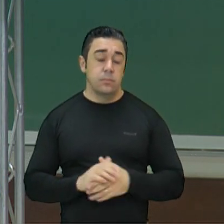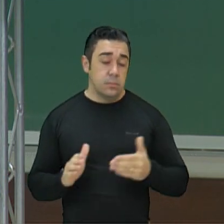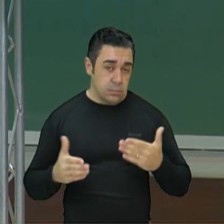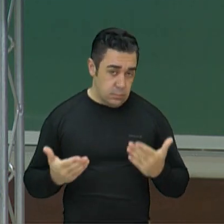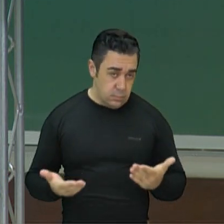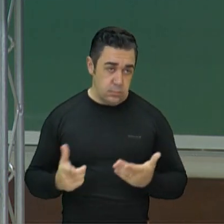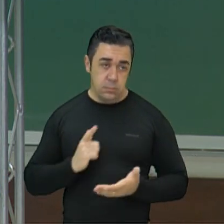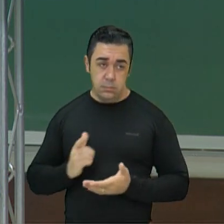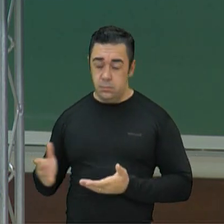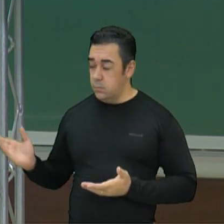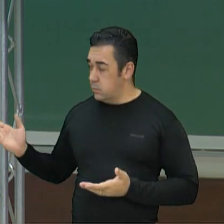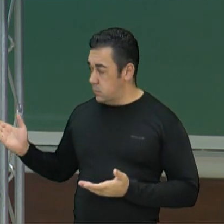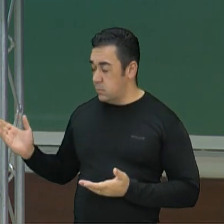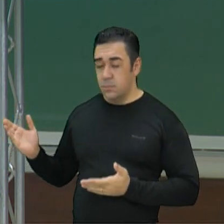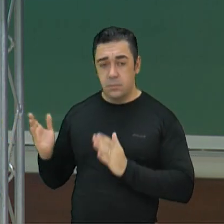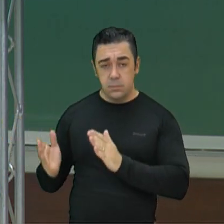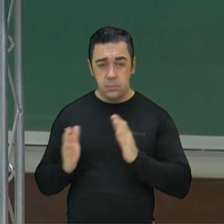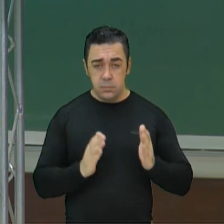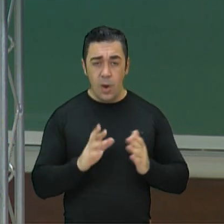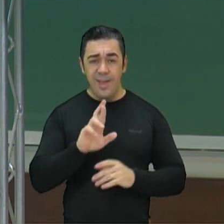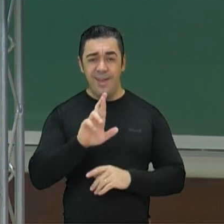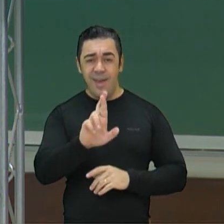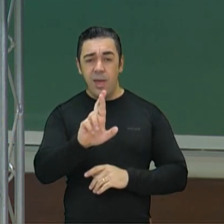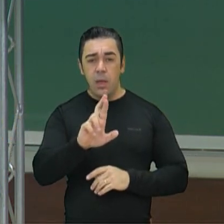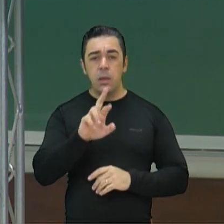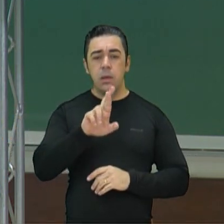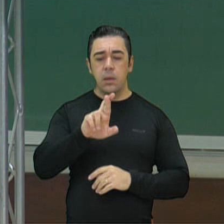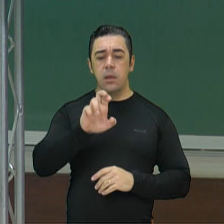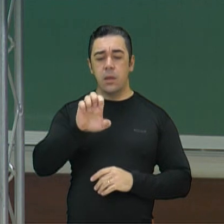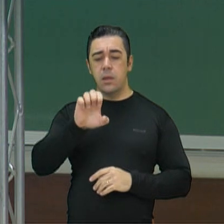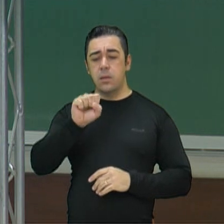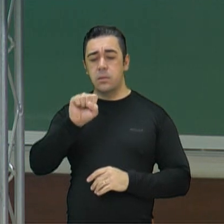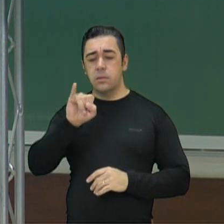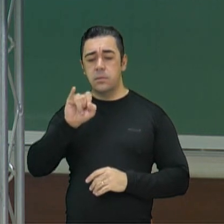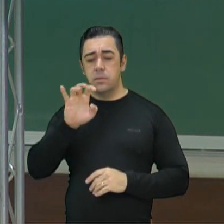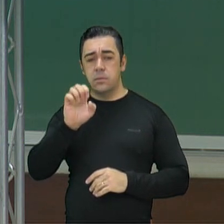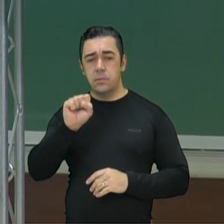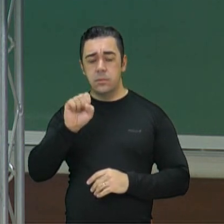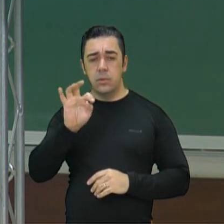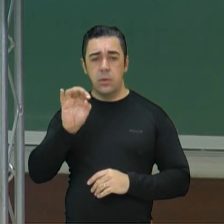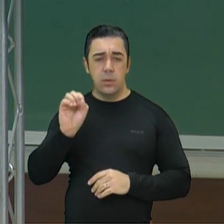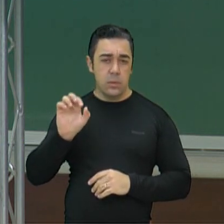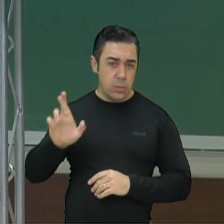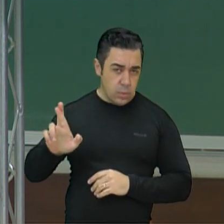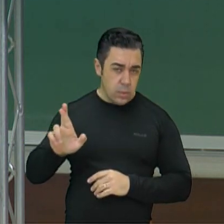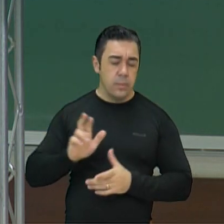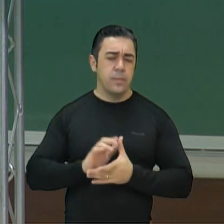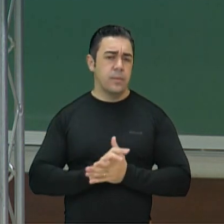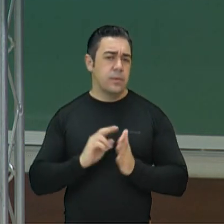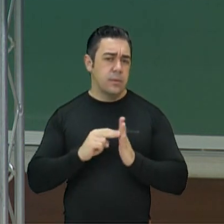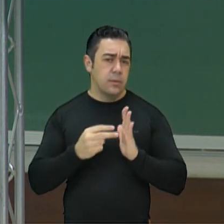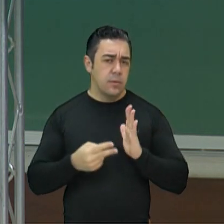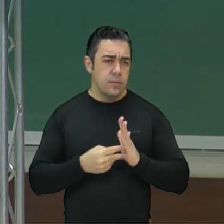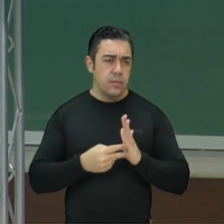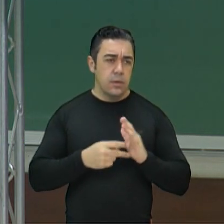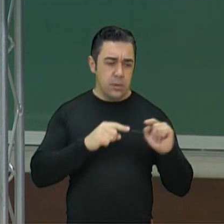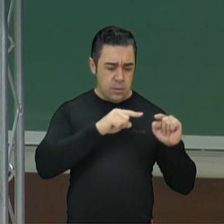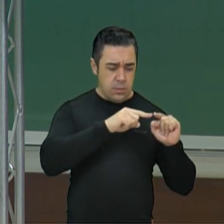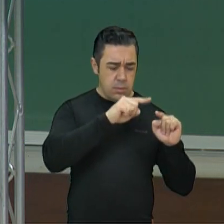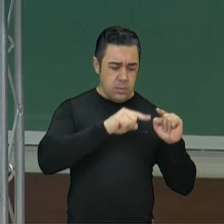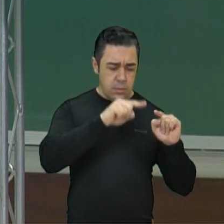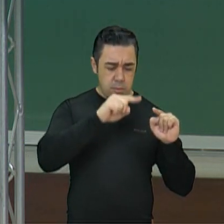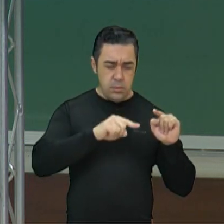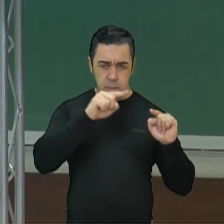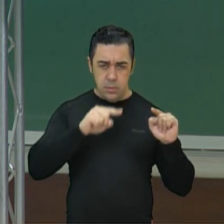Então, aqui nós temos na sequência o resistor. O resistor, né, esse símbolo aqui, representado pela letra